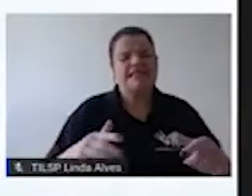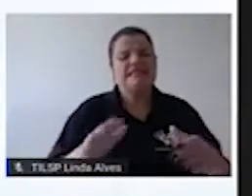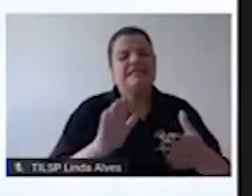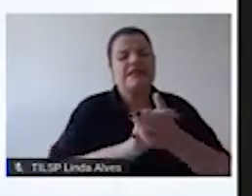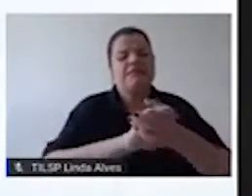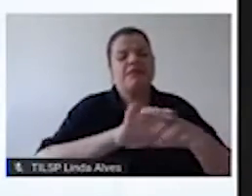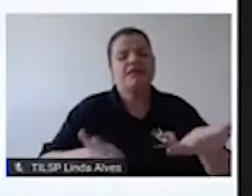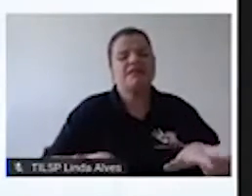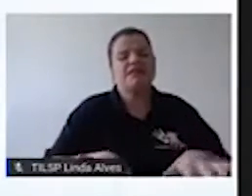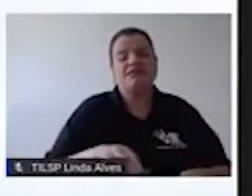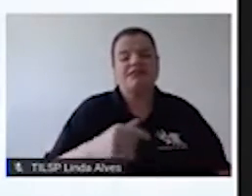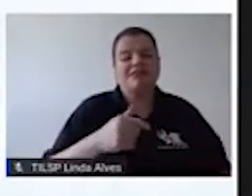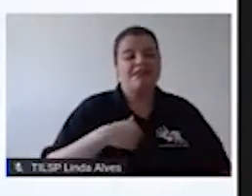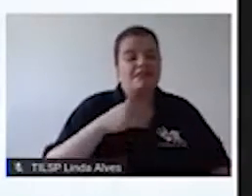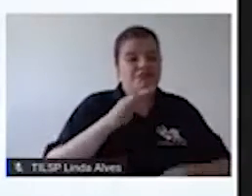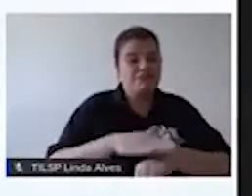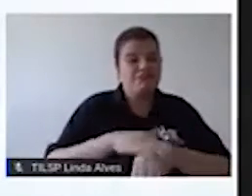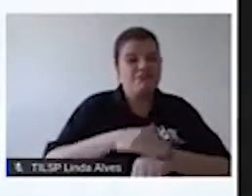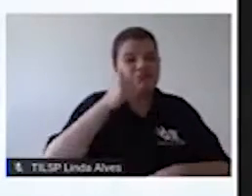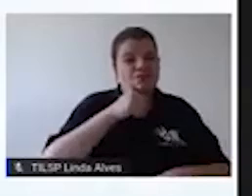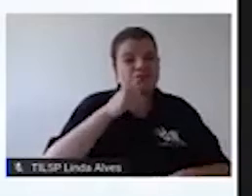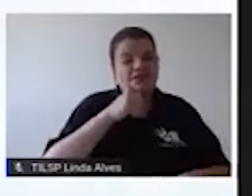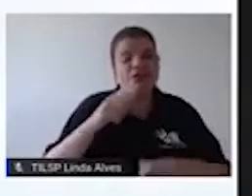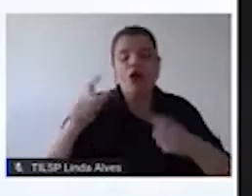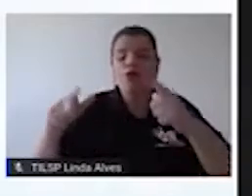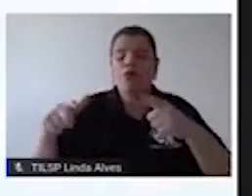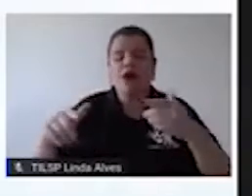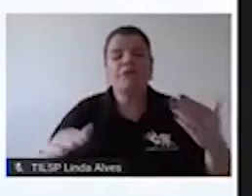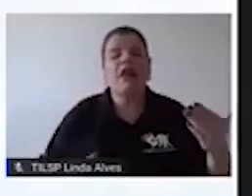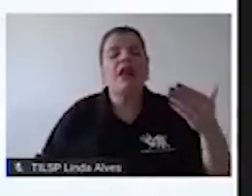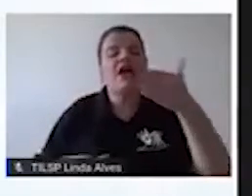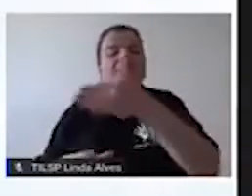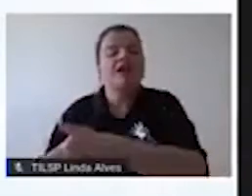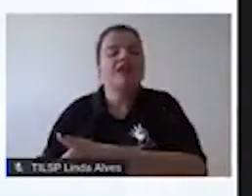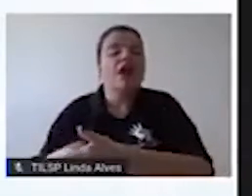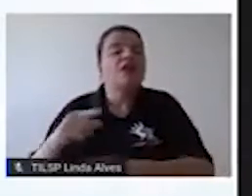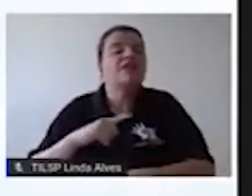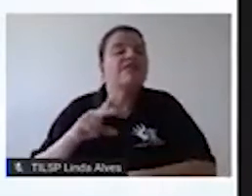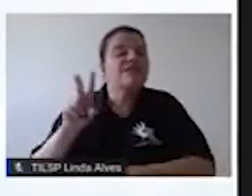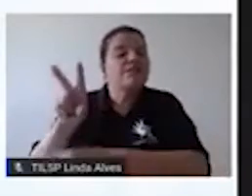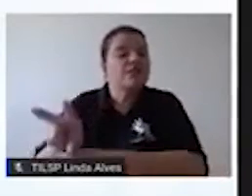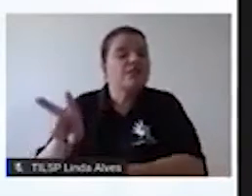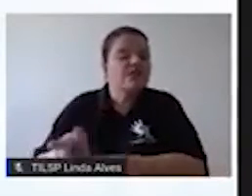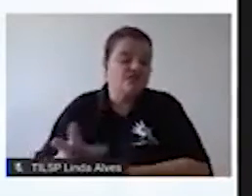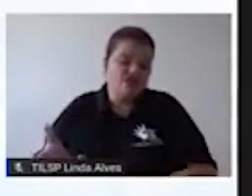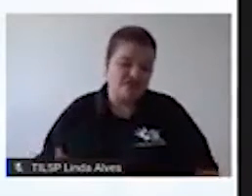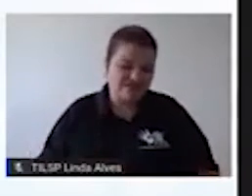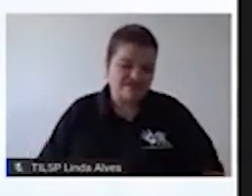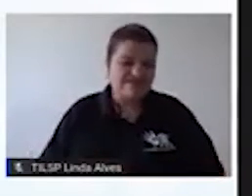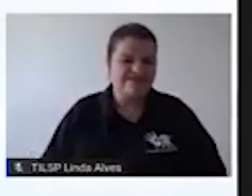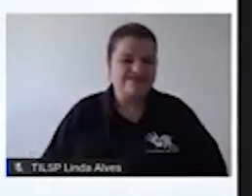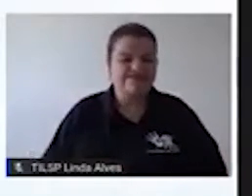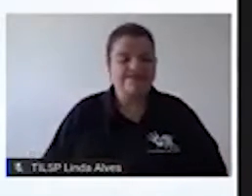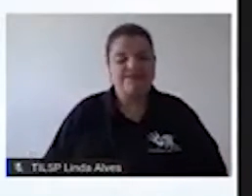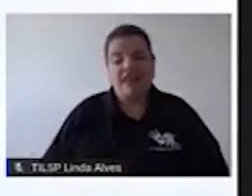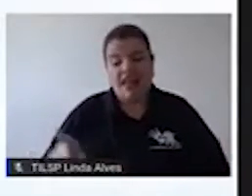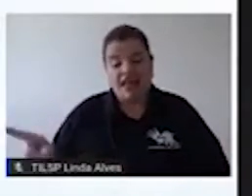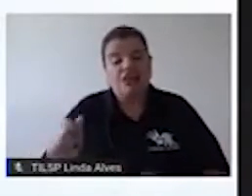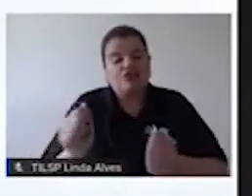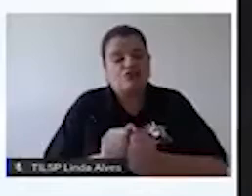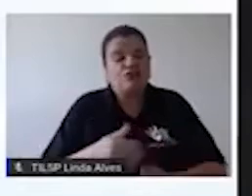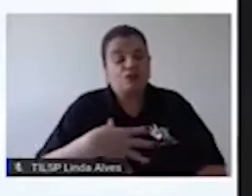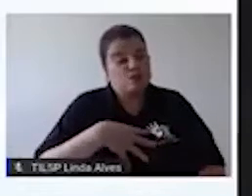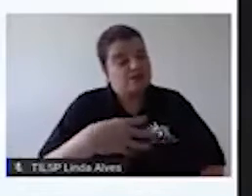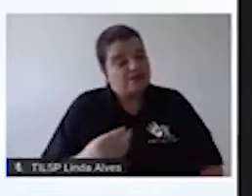mulheres precisam ter um local onde elas possam estar protegidas, né? Ela e os filhos. Com certeza.